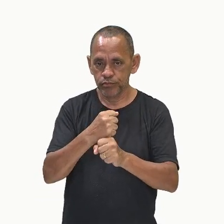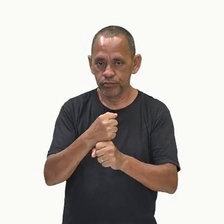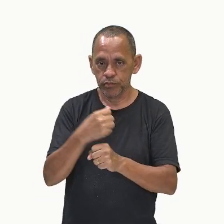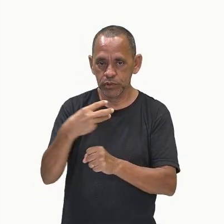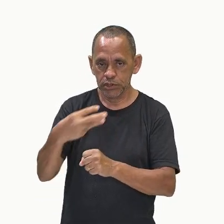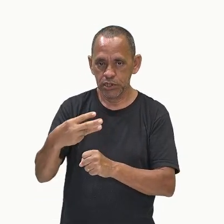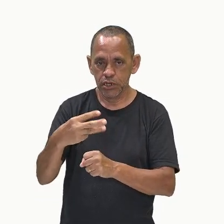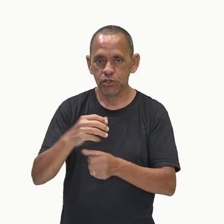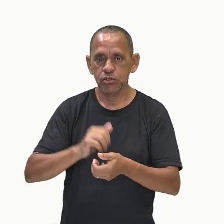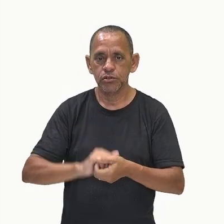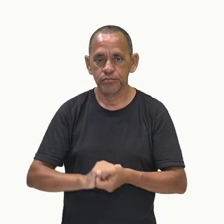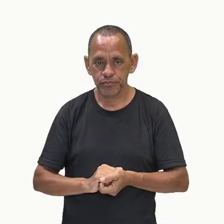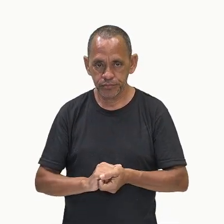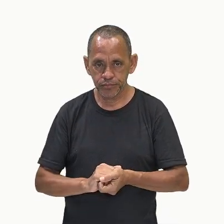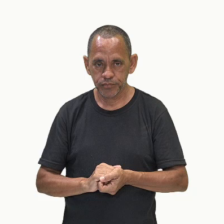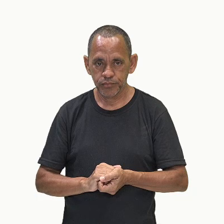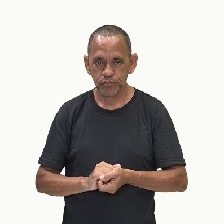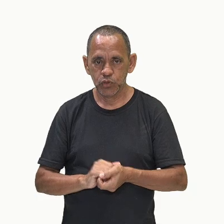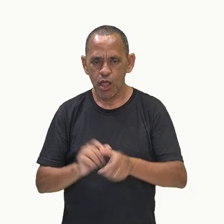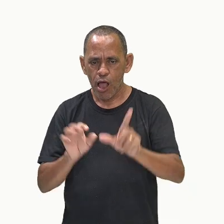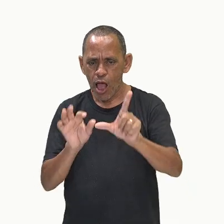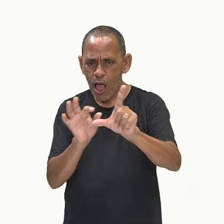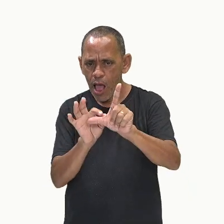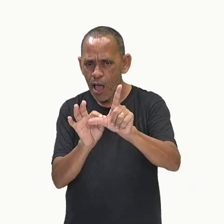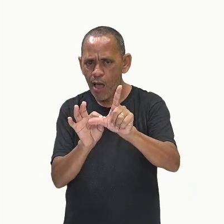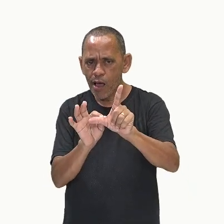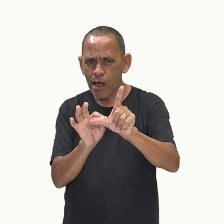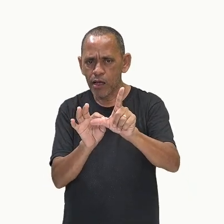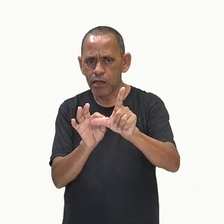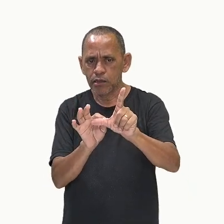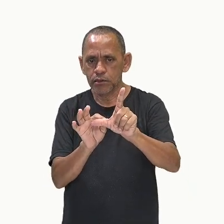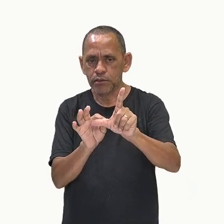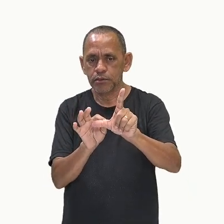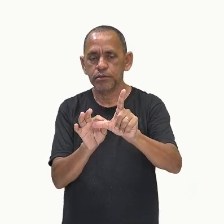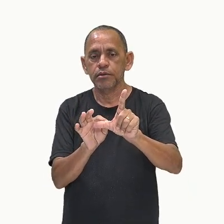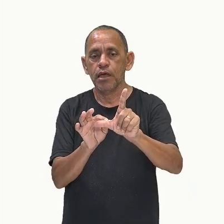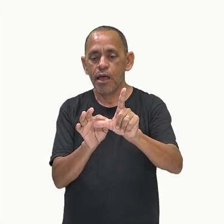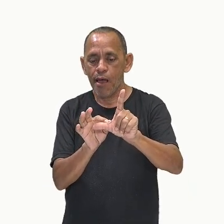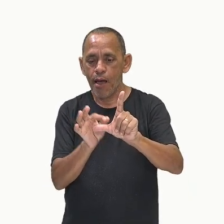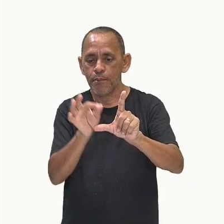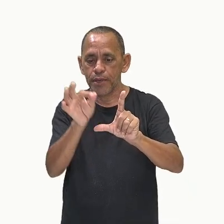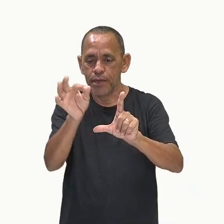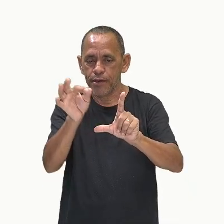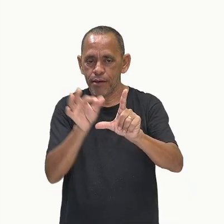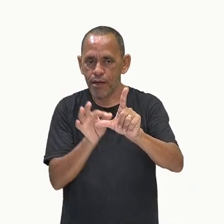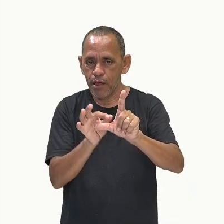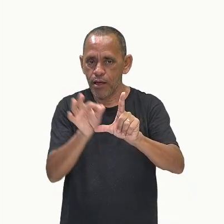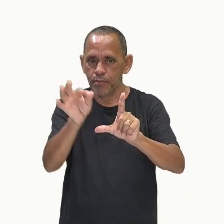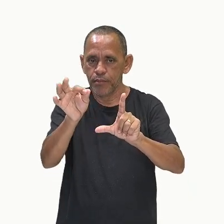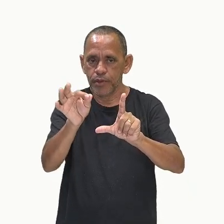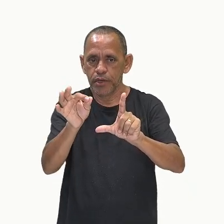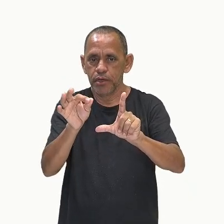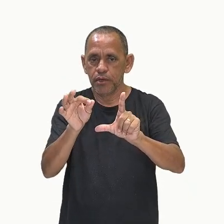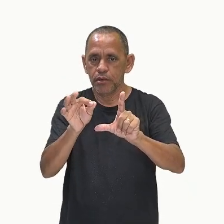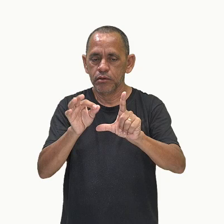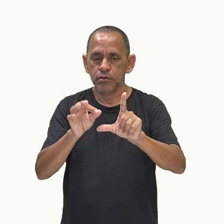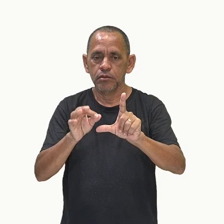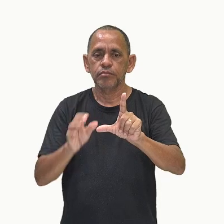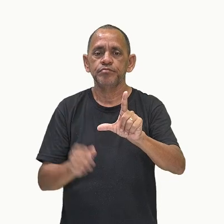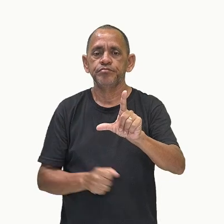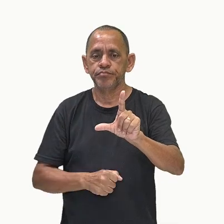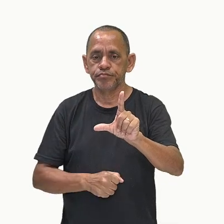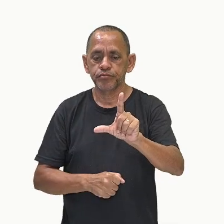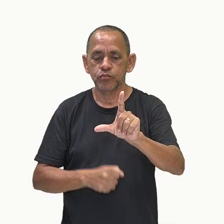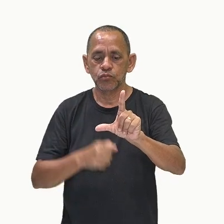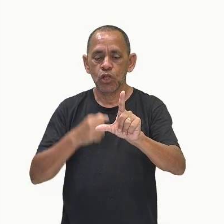Então, quem vai ser a distância AB? A distância AB vai ser igual a 4